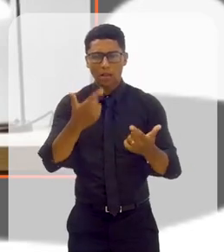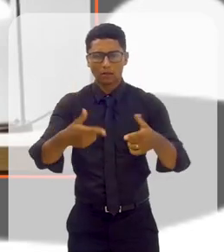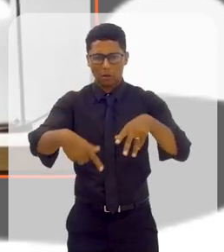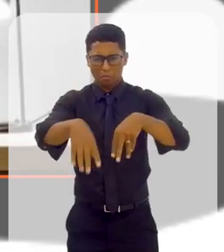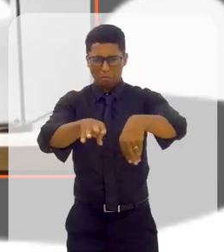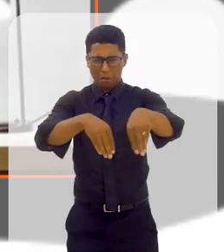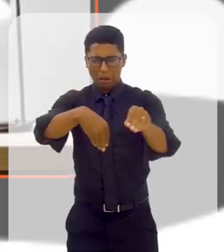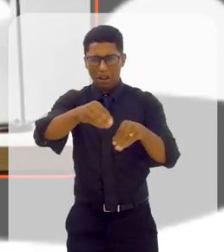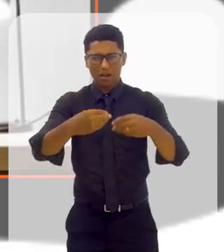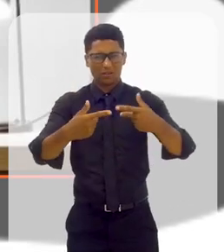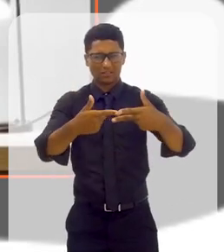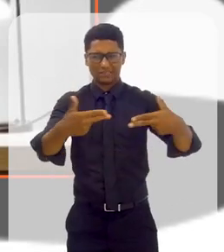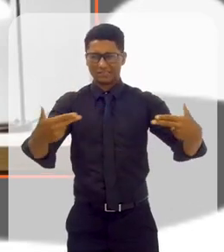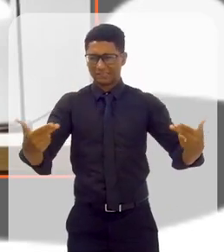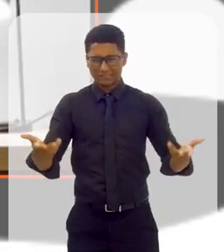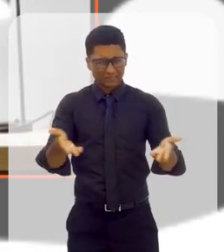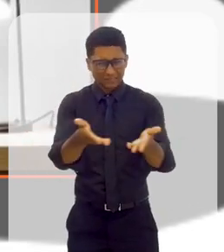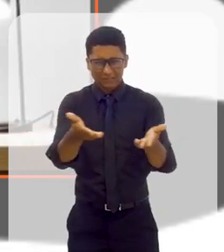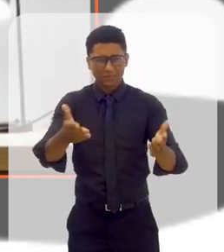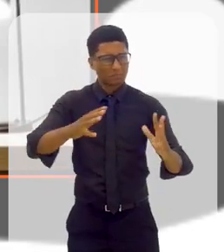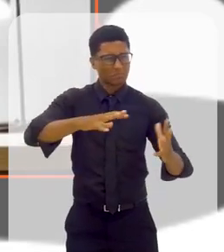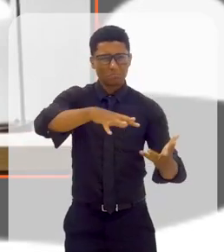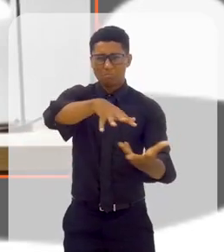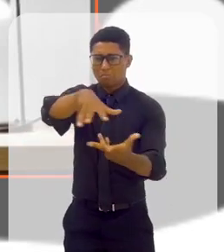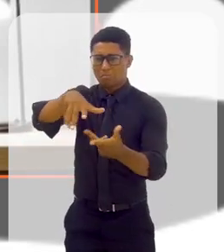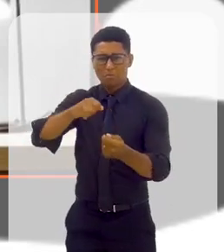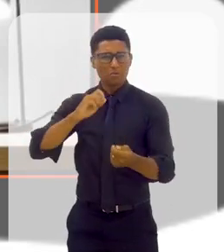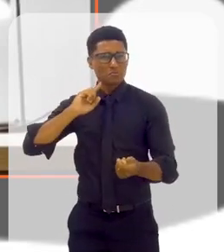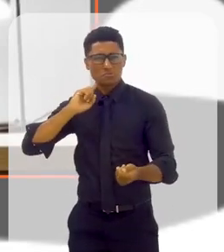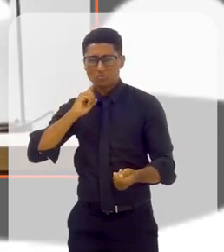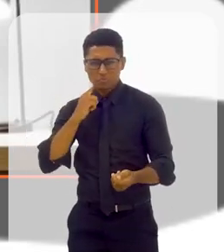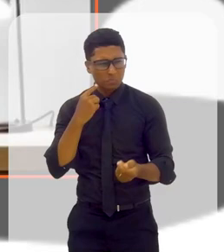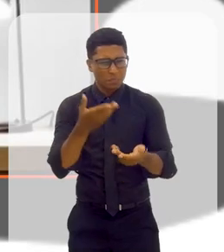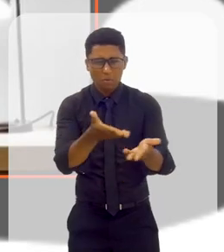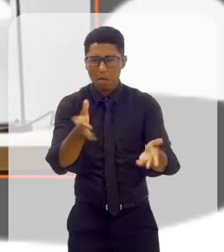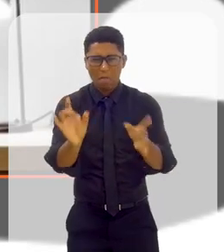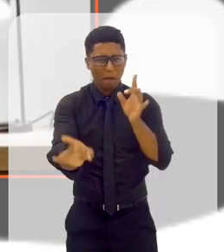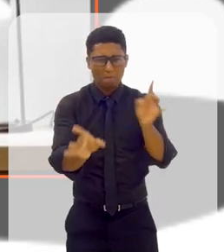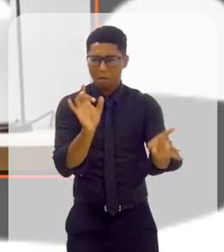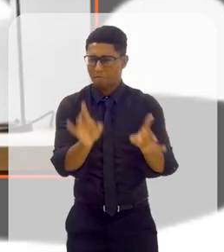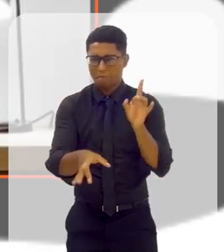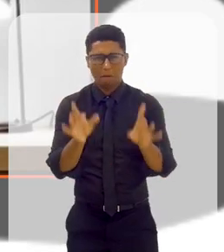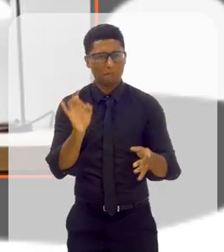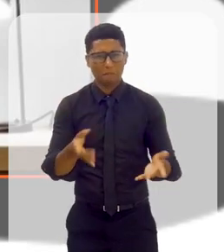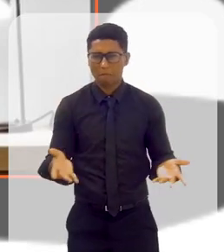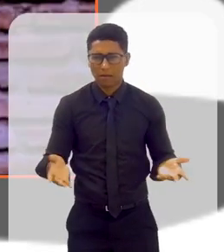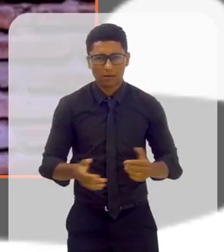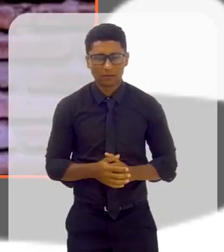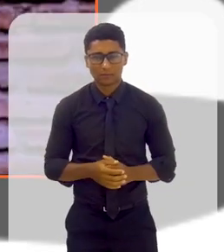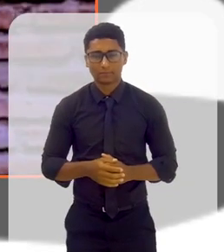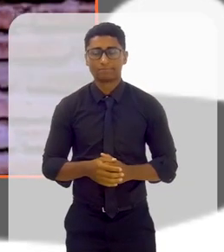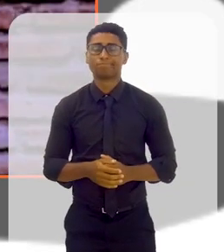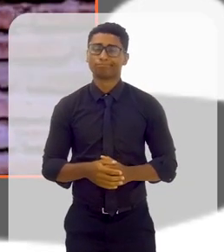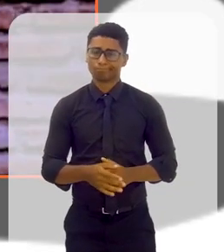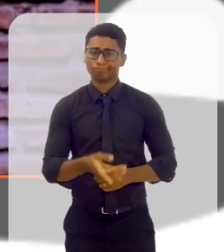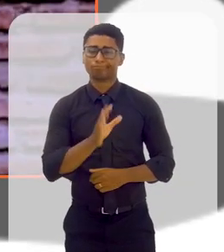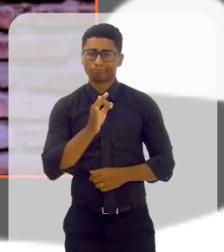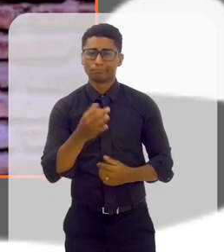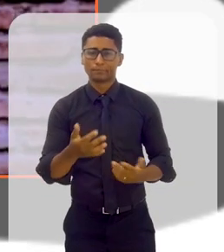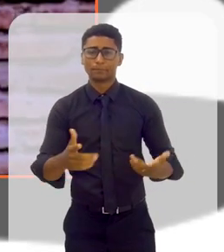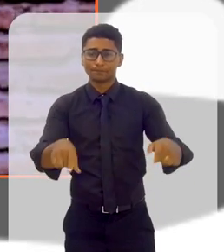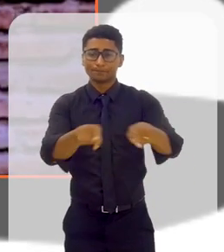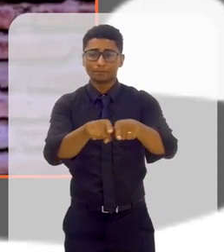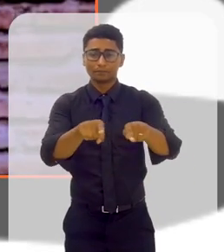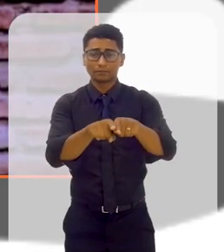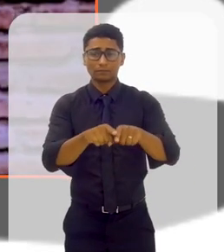de porcaria que estão contaminando o mundo que nós mesmos vivemos. E o grande X da questão,